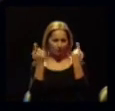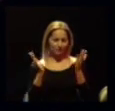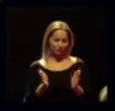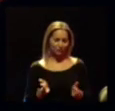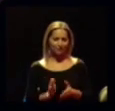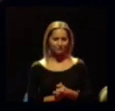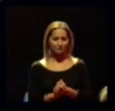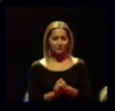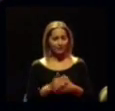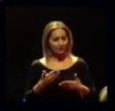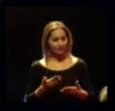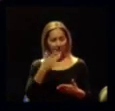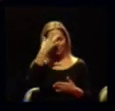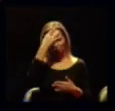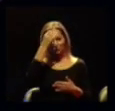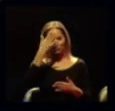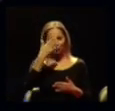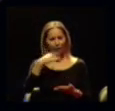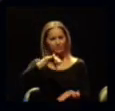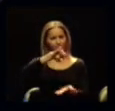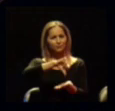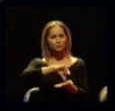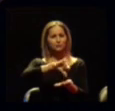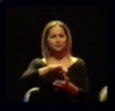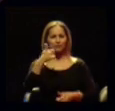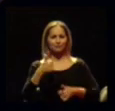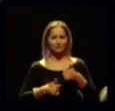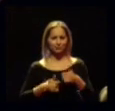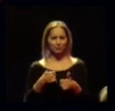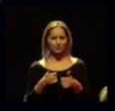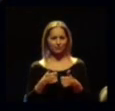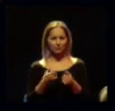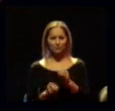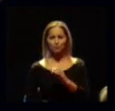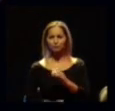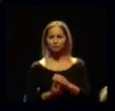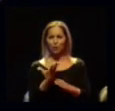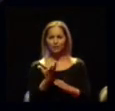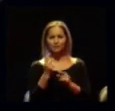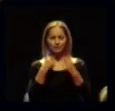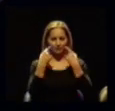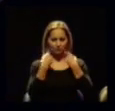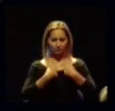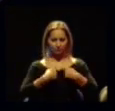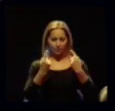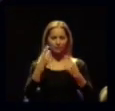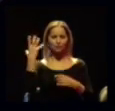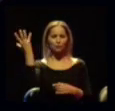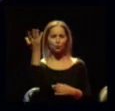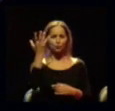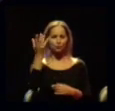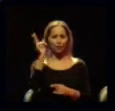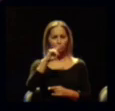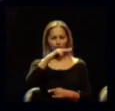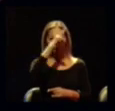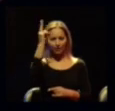Setúbal torna-se assim no epicentro da competição, da criação e manifestação cultural e